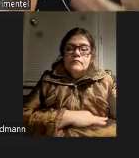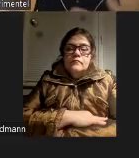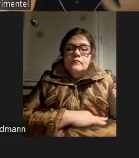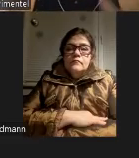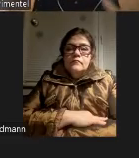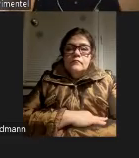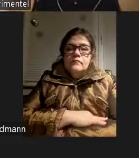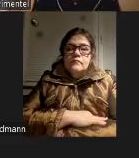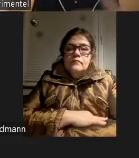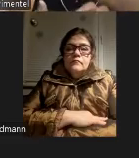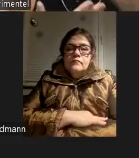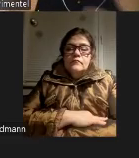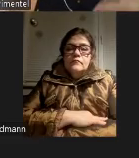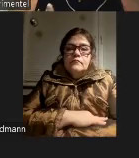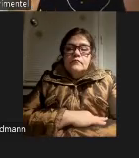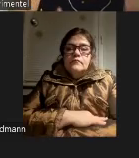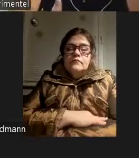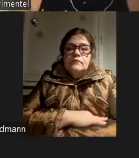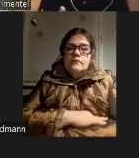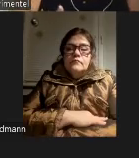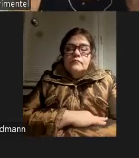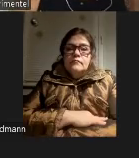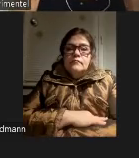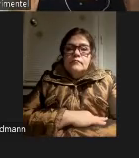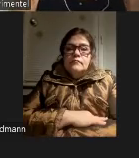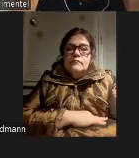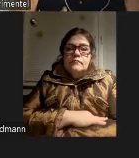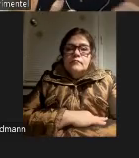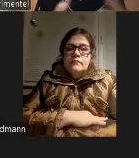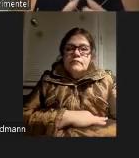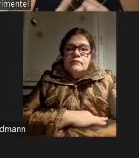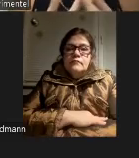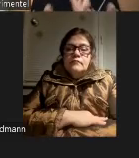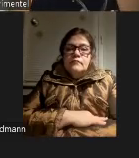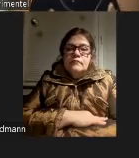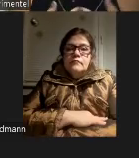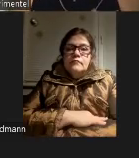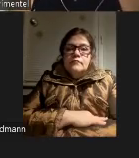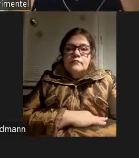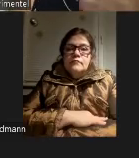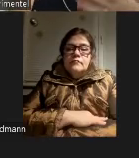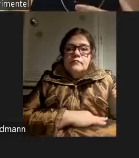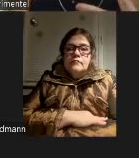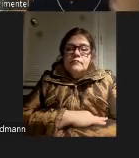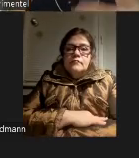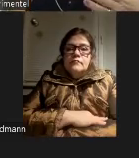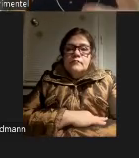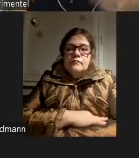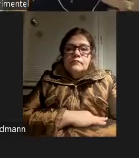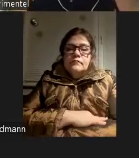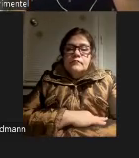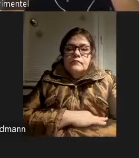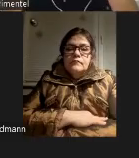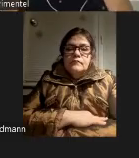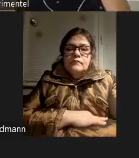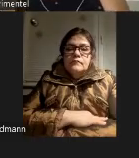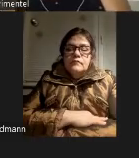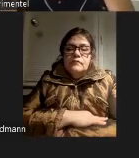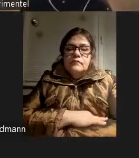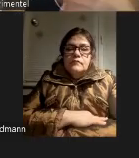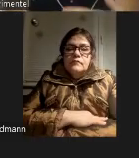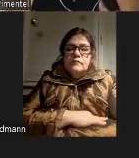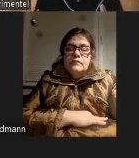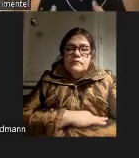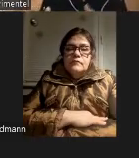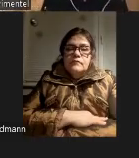tem que ser estimulado e entendido para cada faixa etária. E a gente sabe que quando a gente vai ficando mais